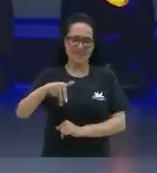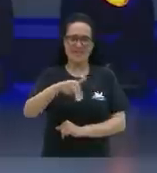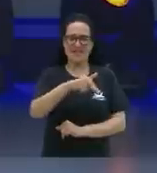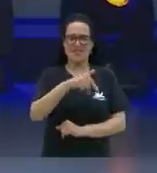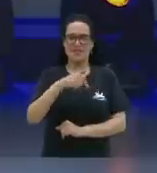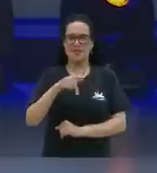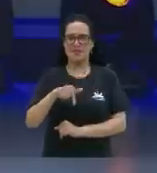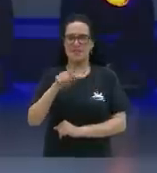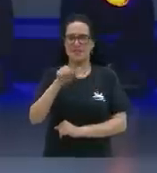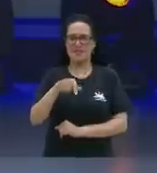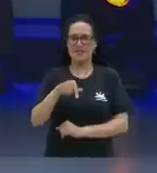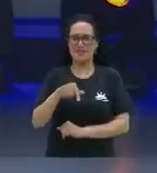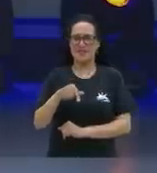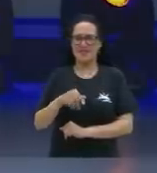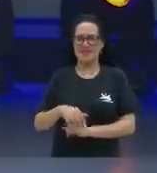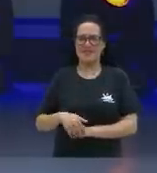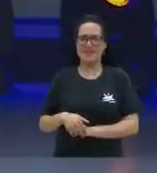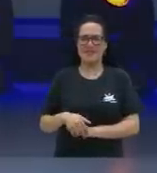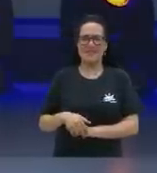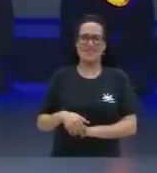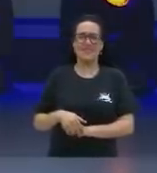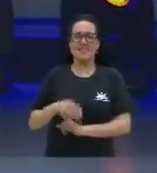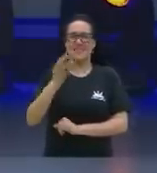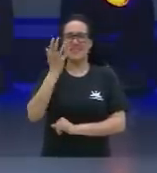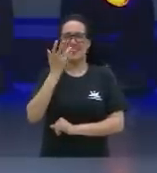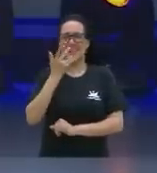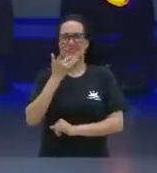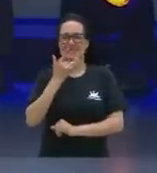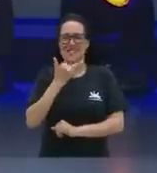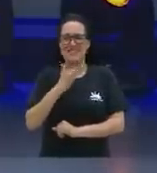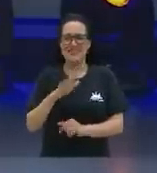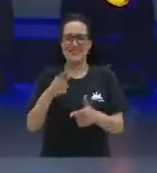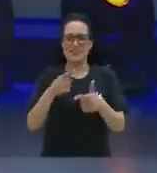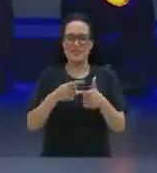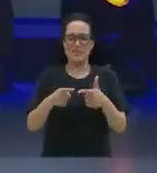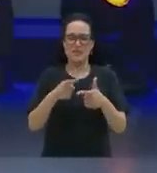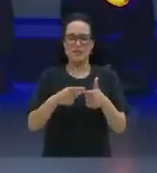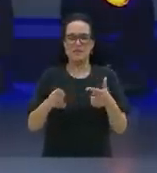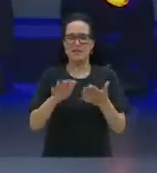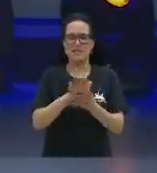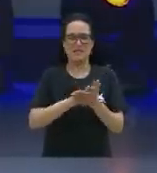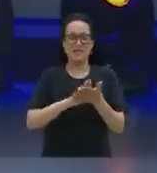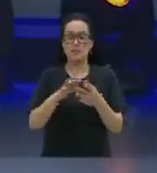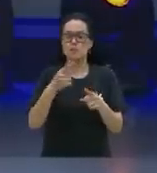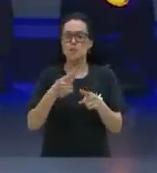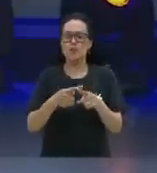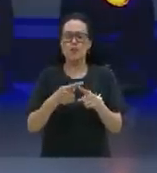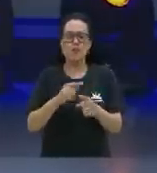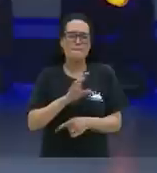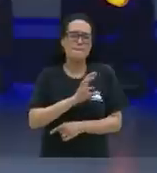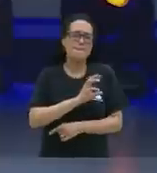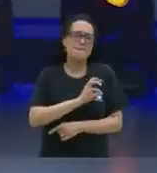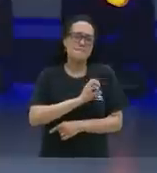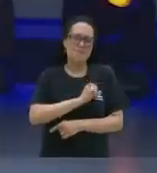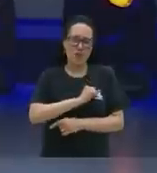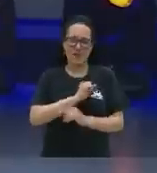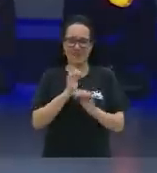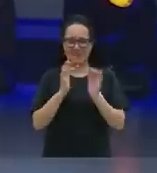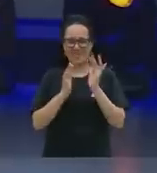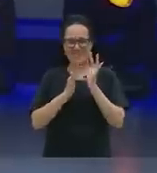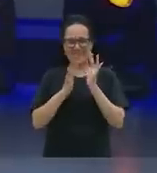a criança não ficou com qualquer sequela, porque o amor de Jesus trouxe de